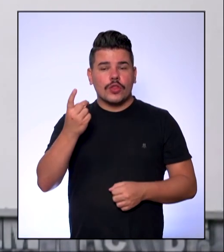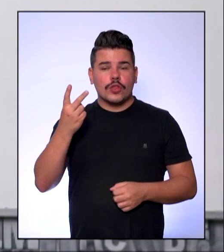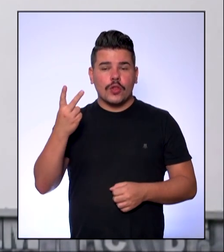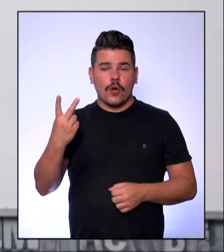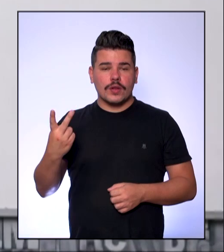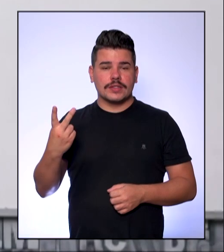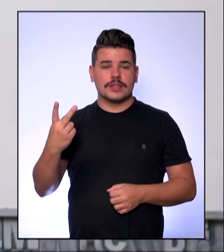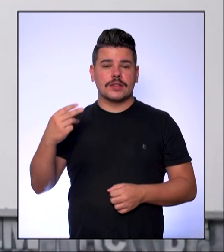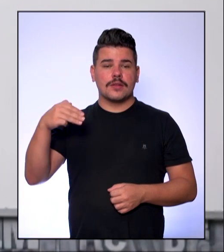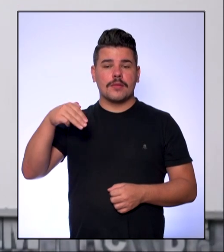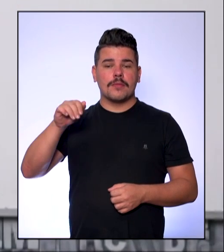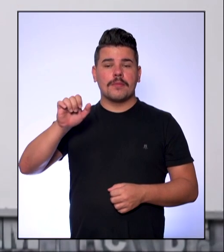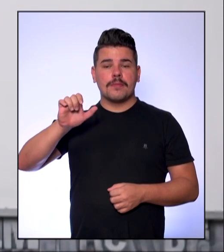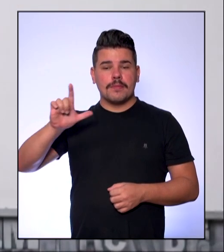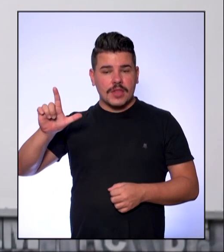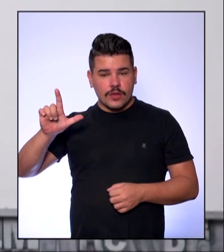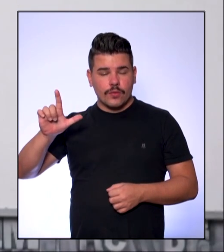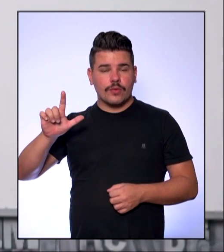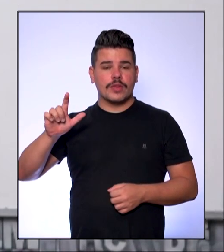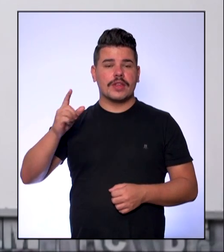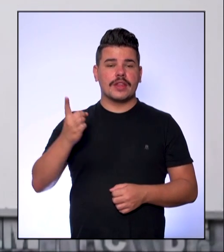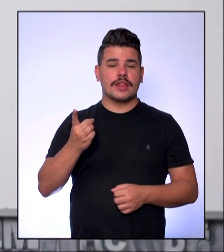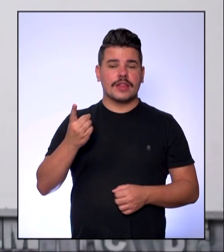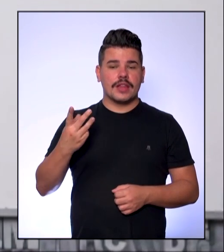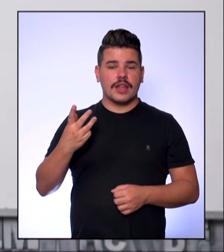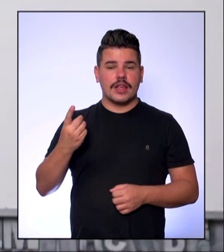mil e 13 mil